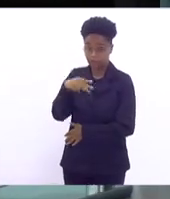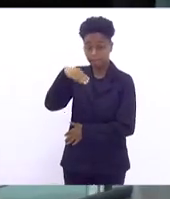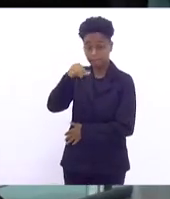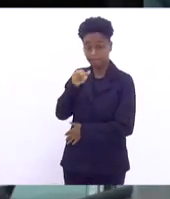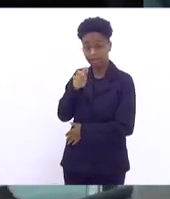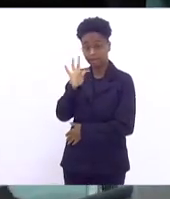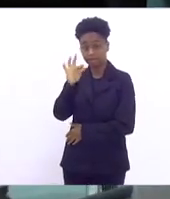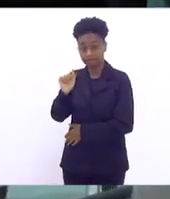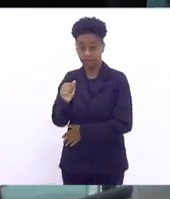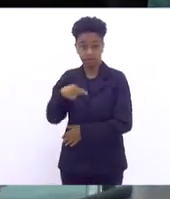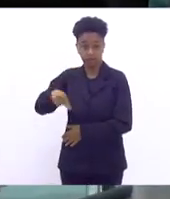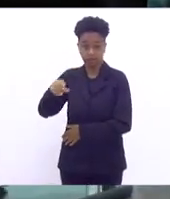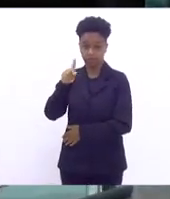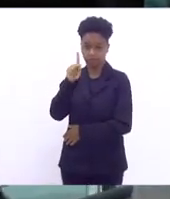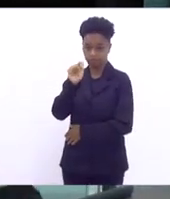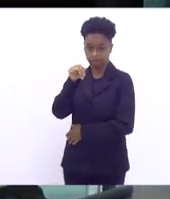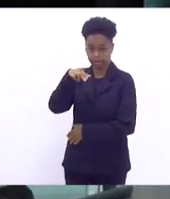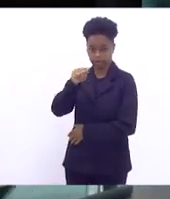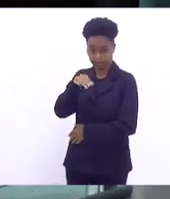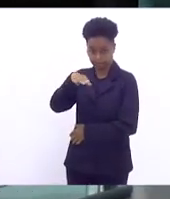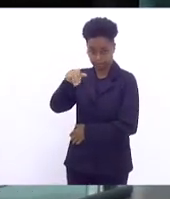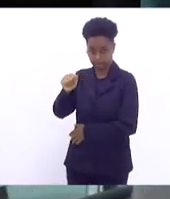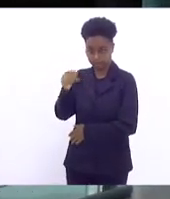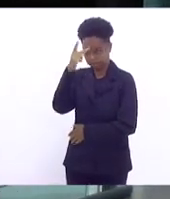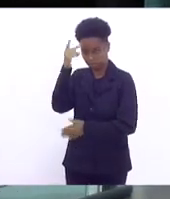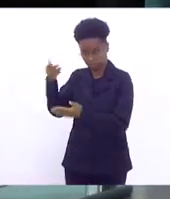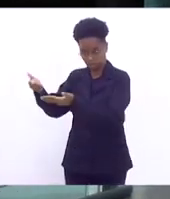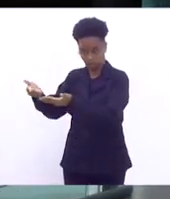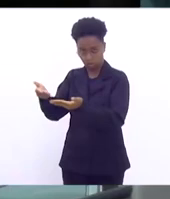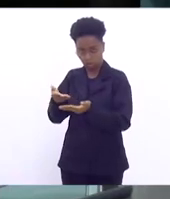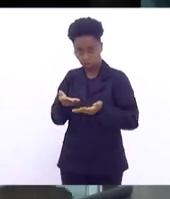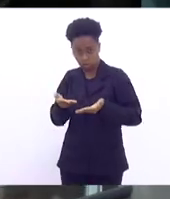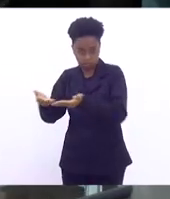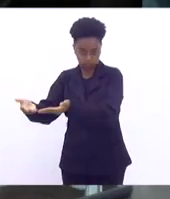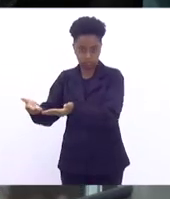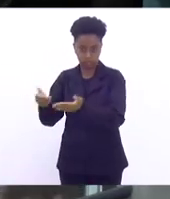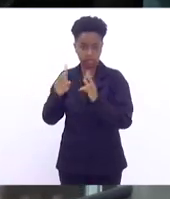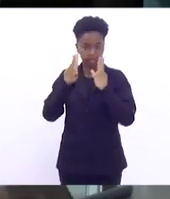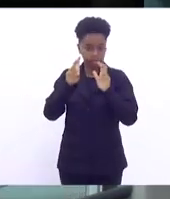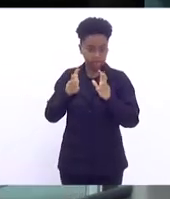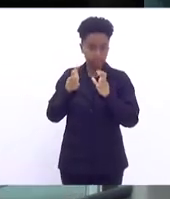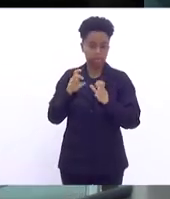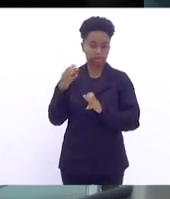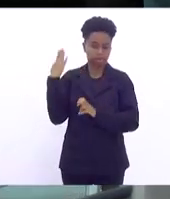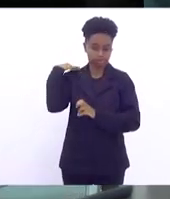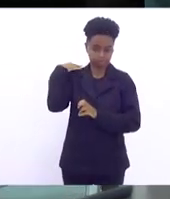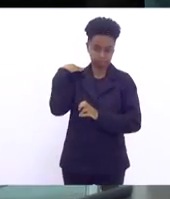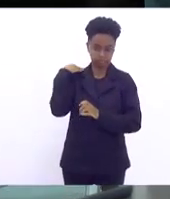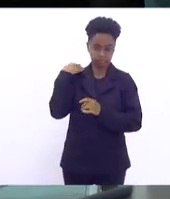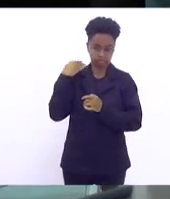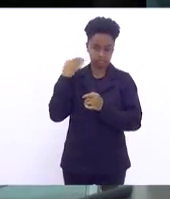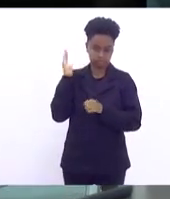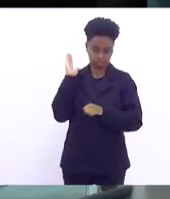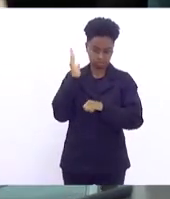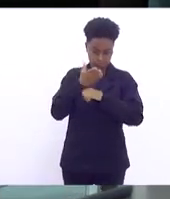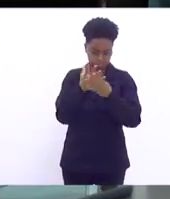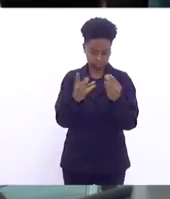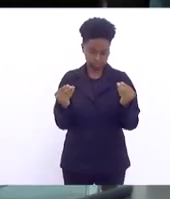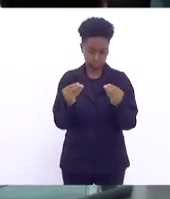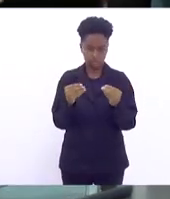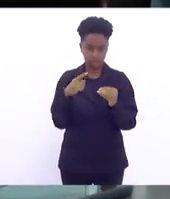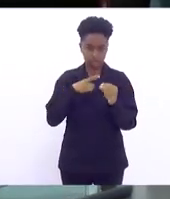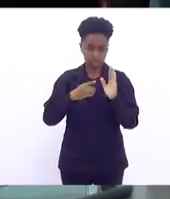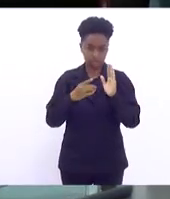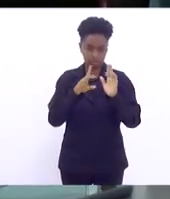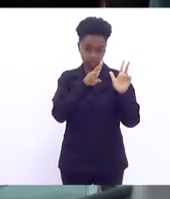tá no Panamá foi lá convidada por um debate sobre radicação da tuberculose tem uma proposta de uma frente